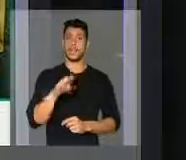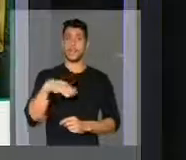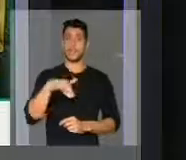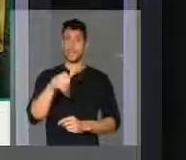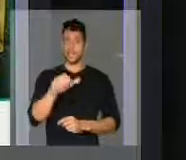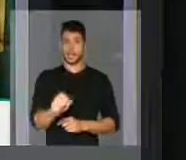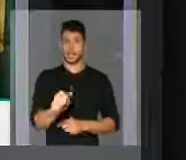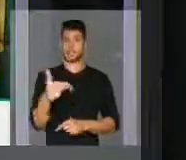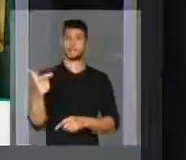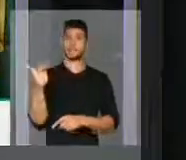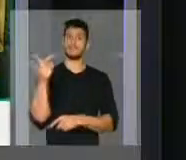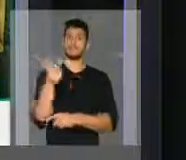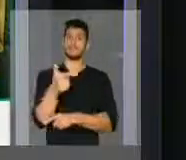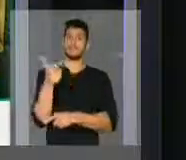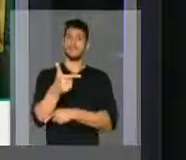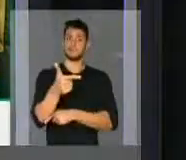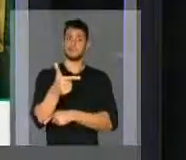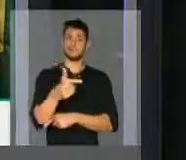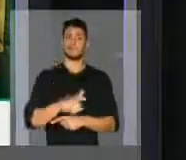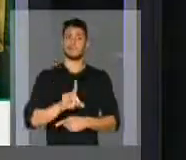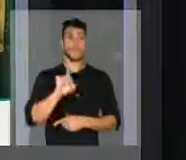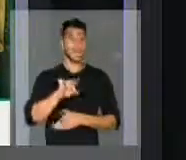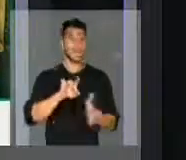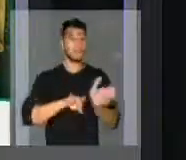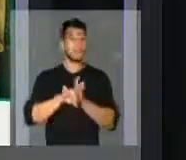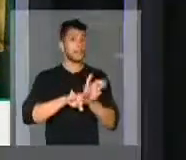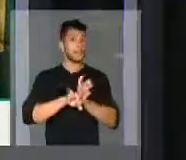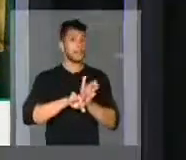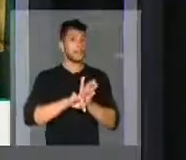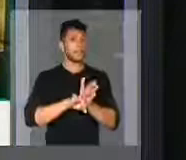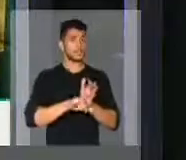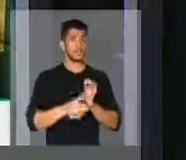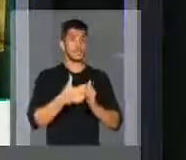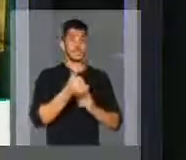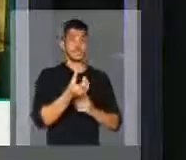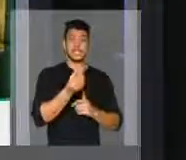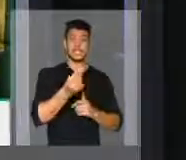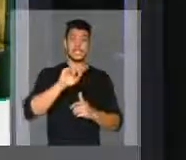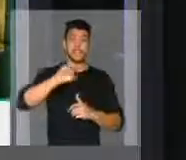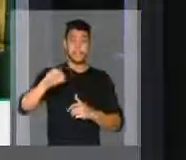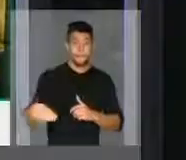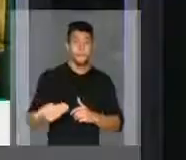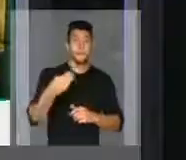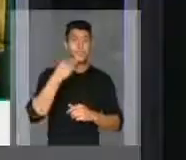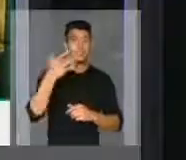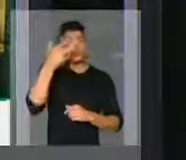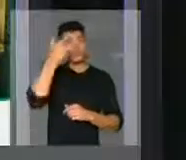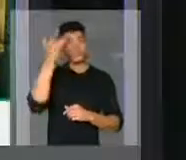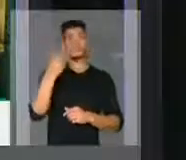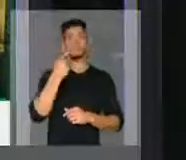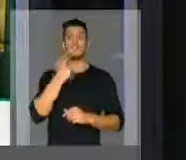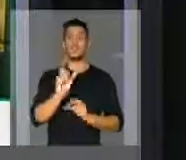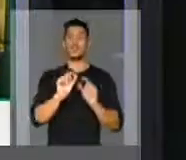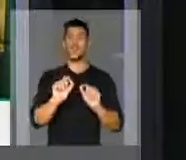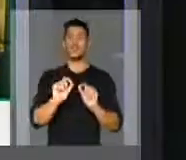fogo? Esta foi a pergunta, e quase 60 milhões de brasileiros disseram